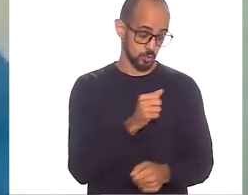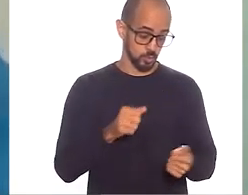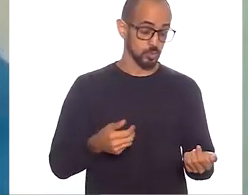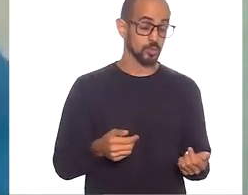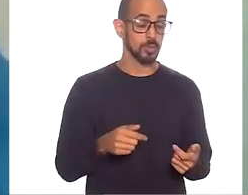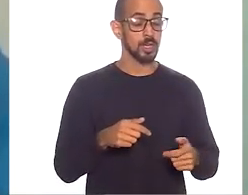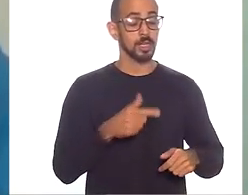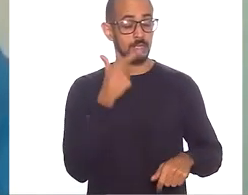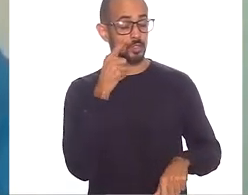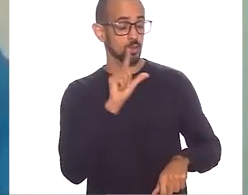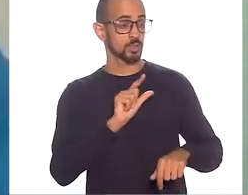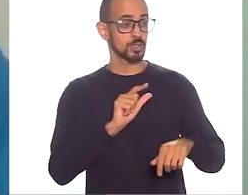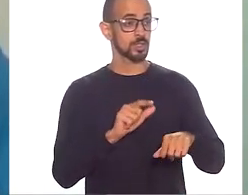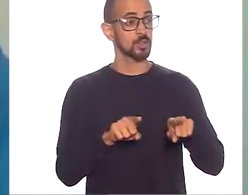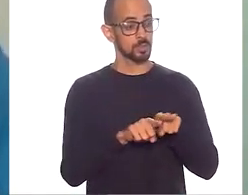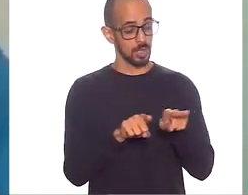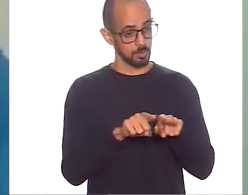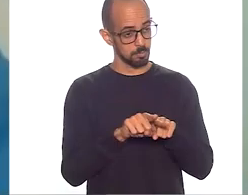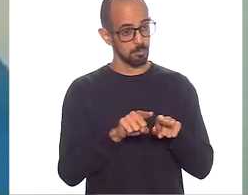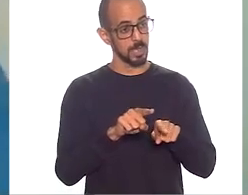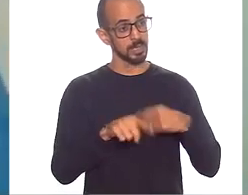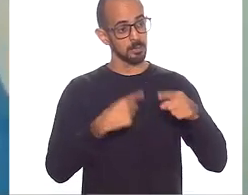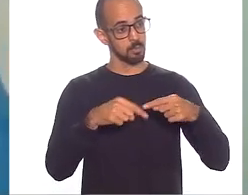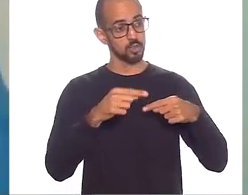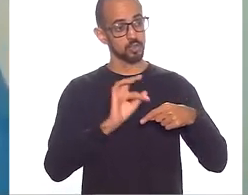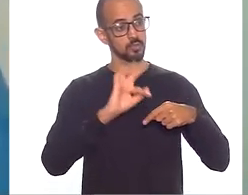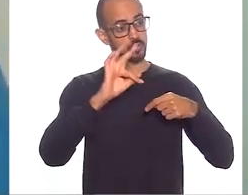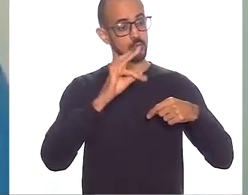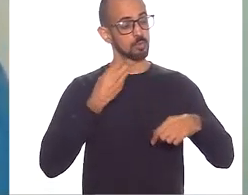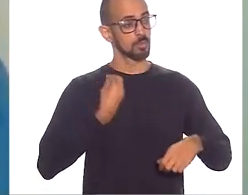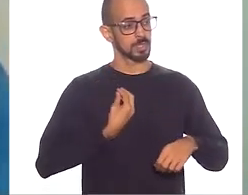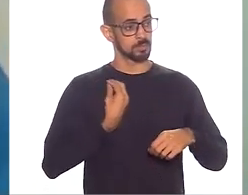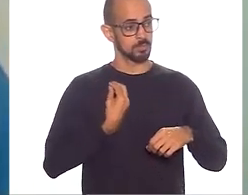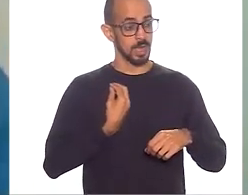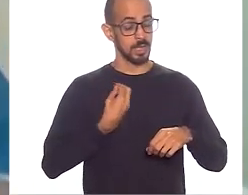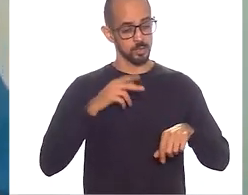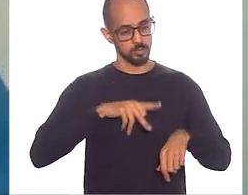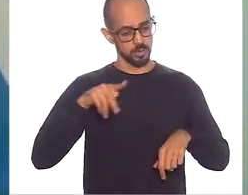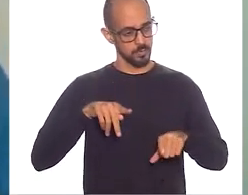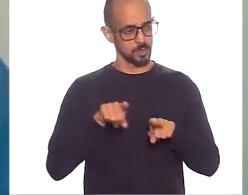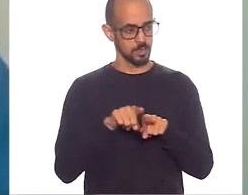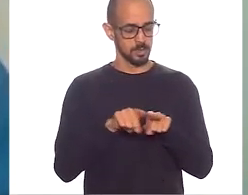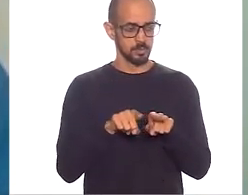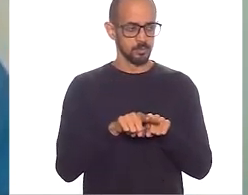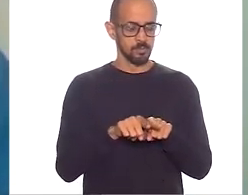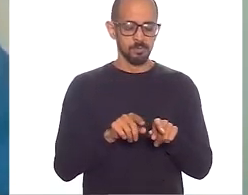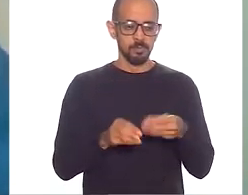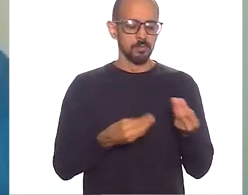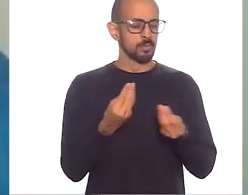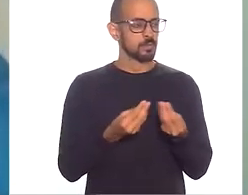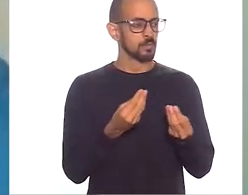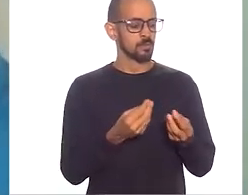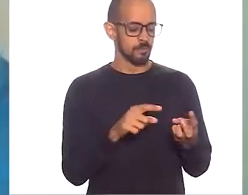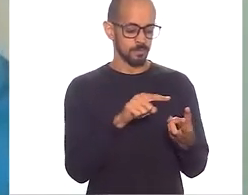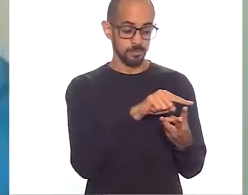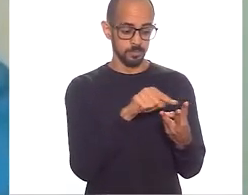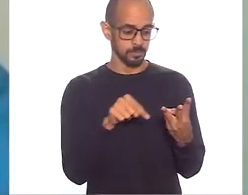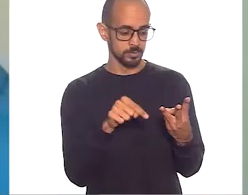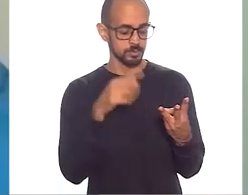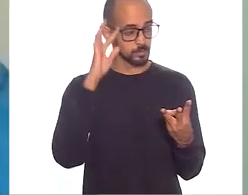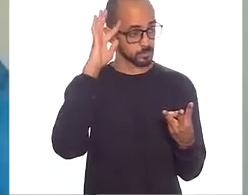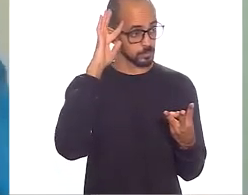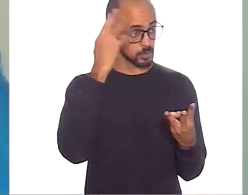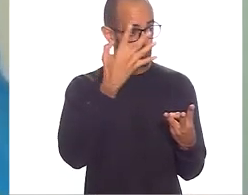estimulados também a serem voluntários e participar do projeto, além da formação dos professores. Como é que estão andando aí essas três linhas para que a